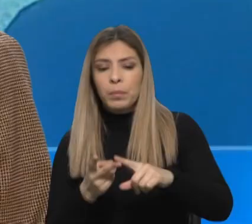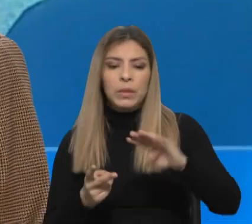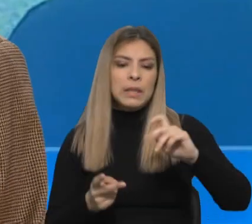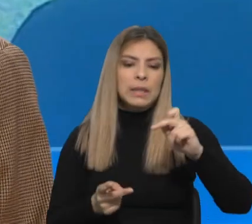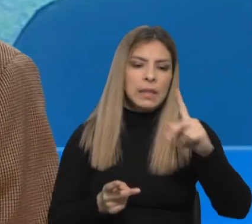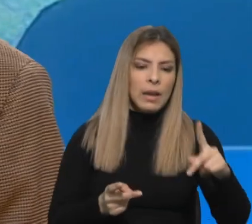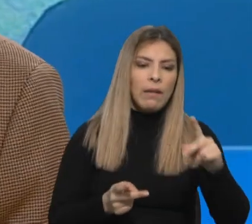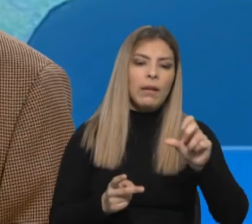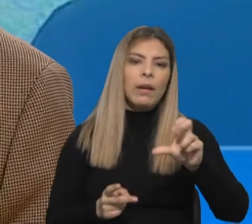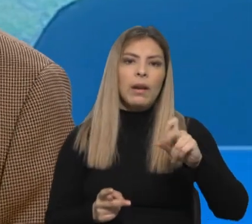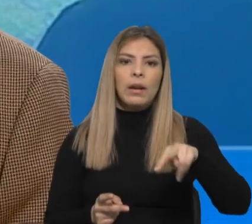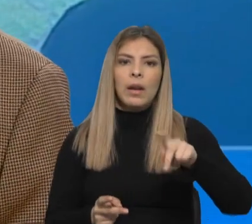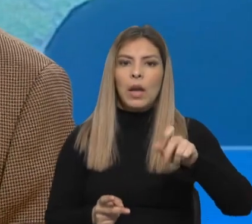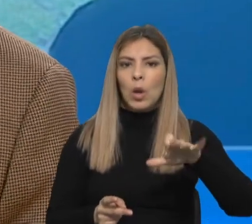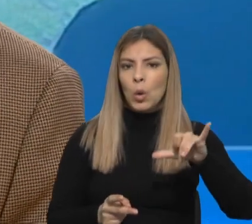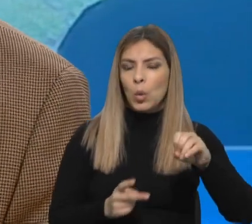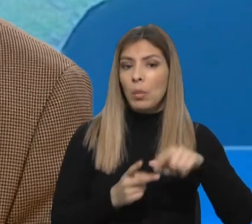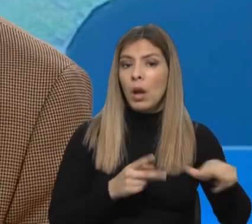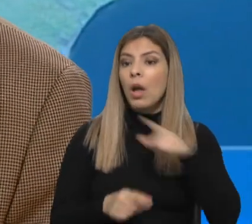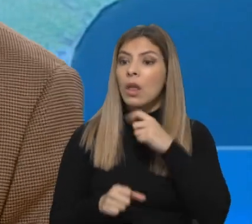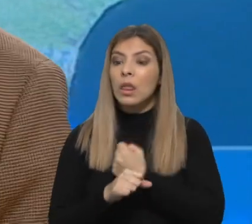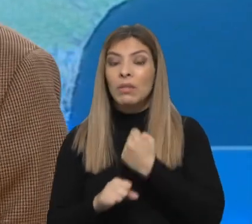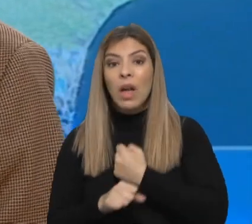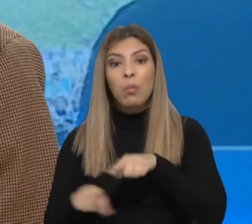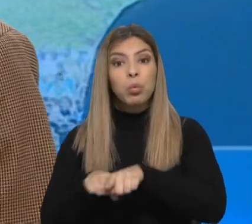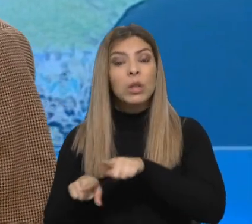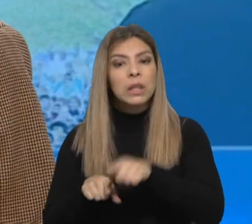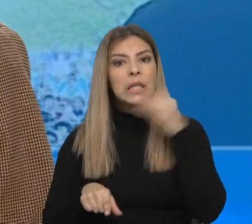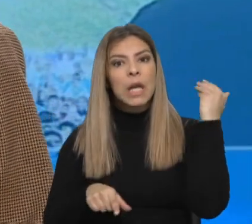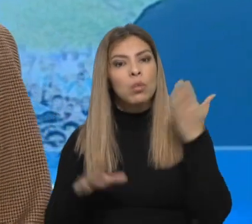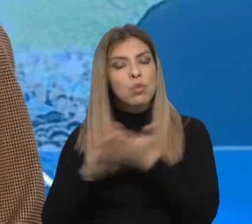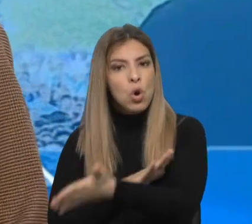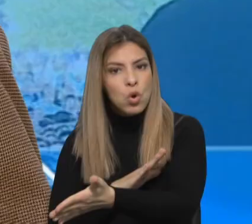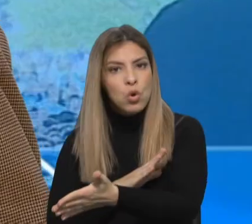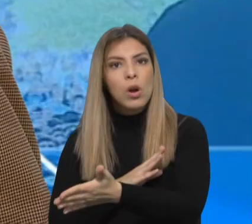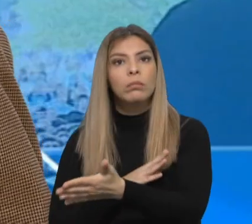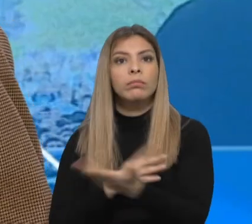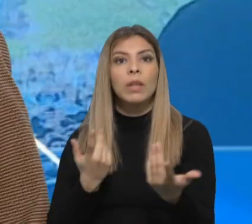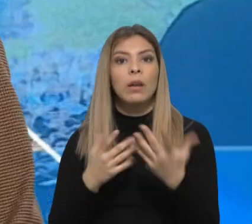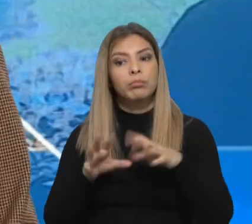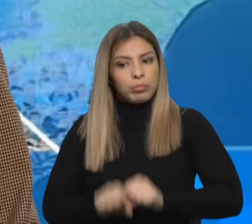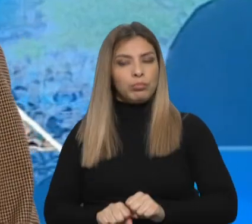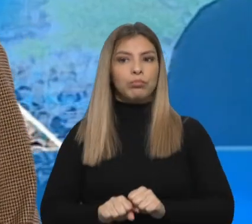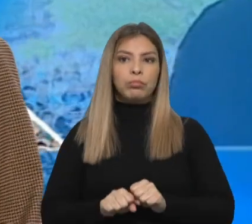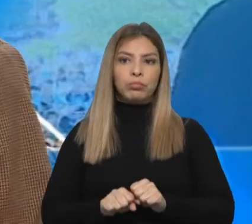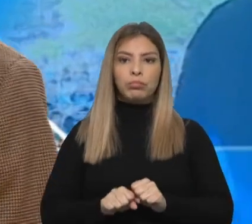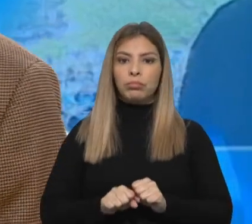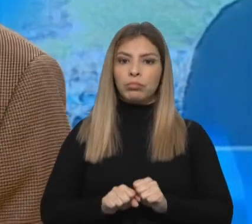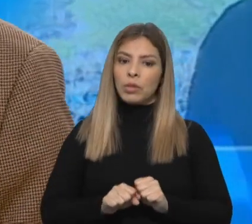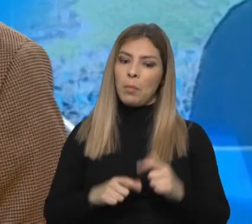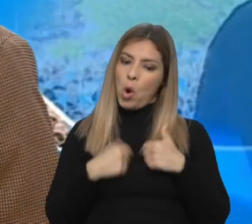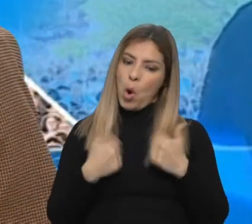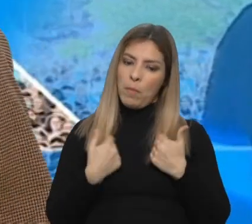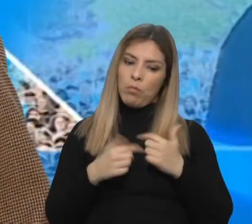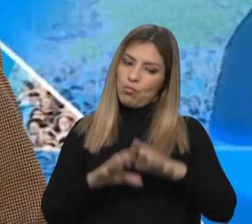eles começaram muito novos na atividade cívica e política e, portanto, ocuparam o espaço político que era deles por direito, porque